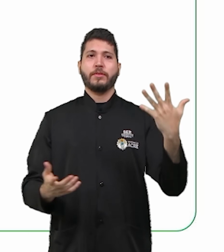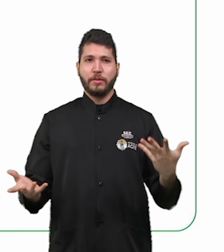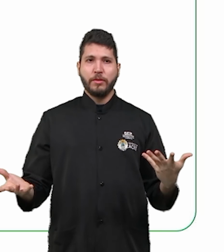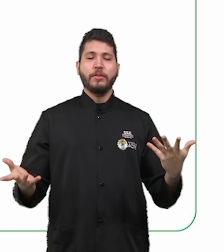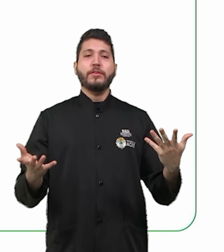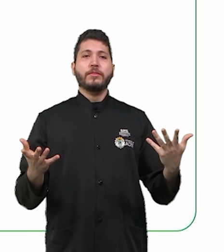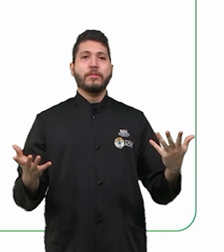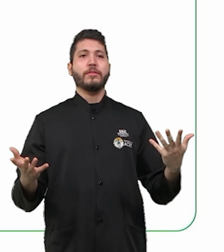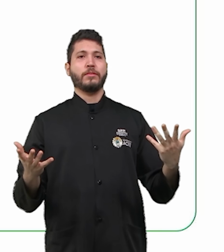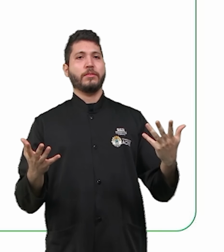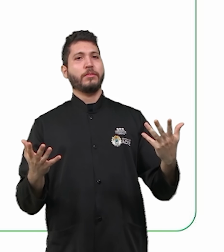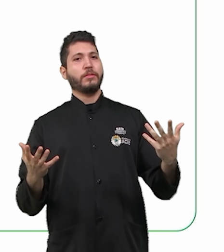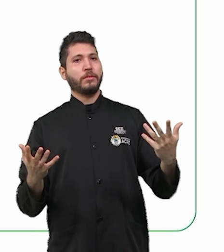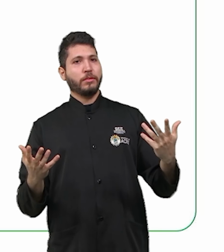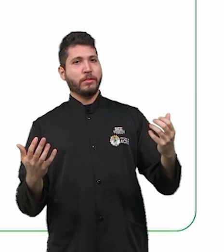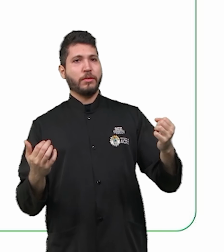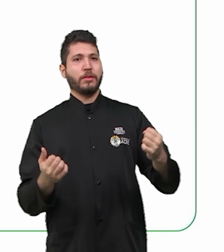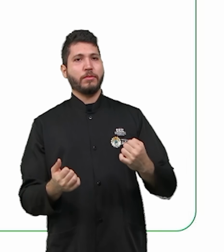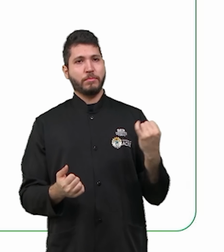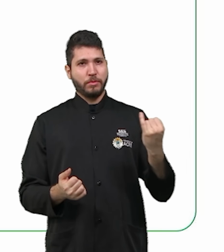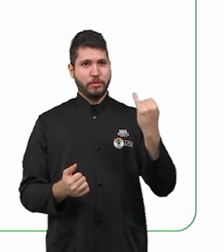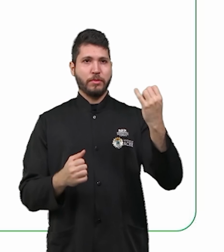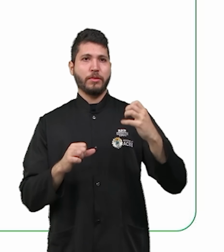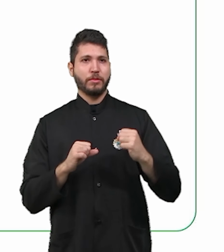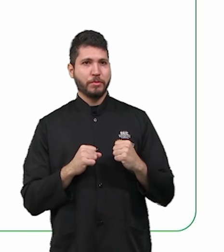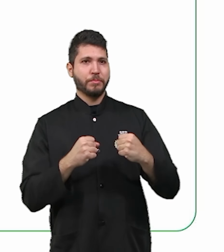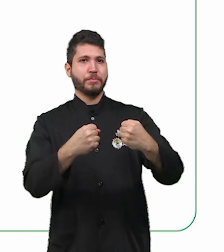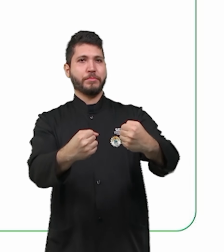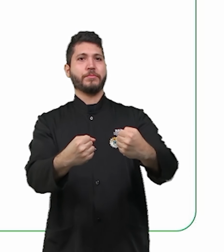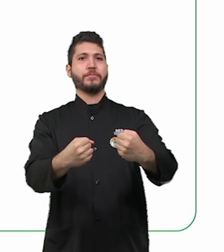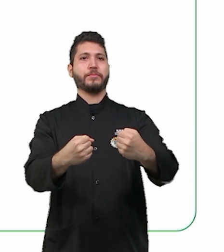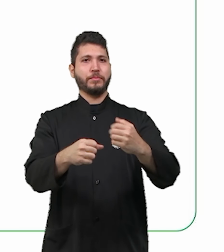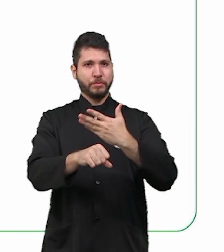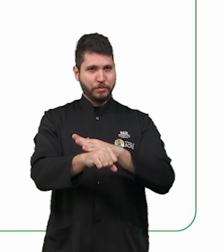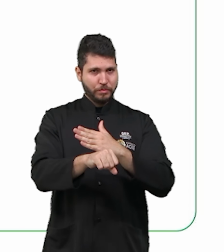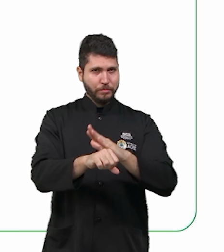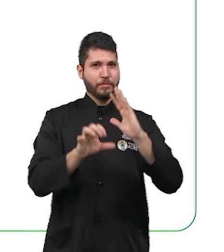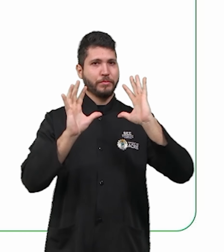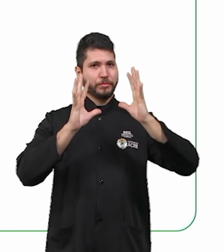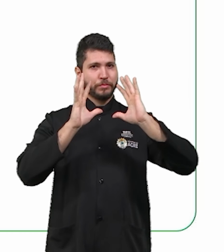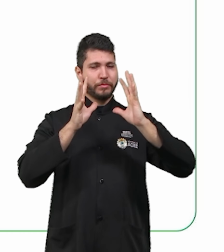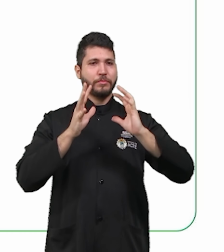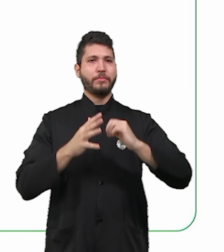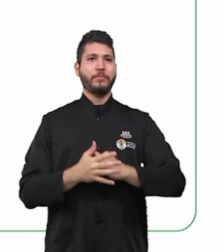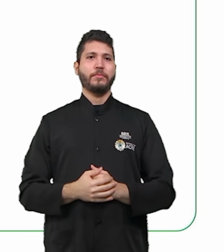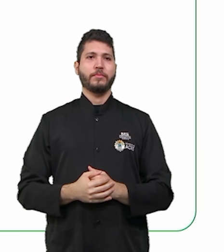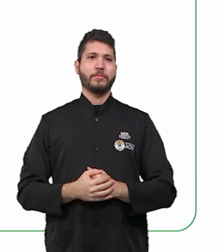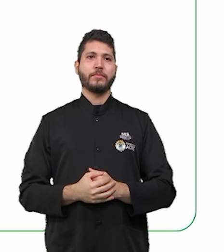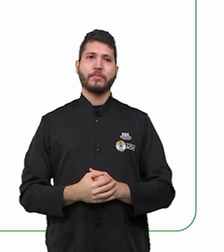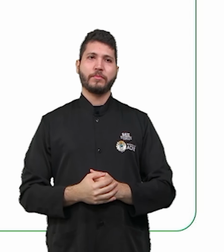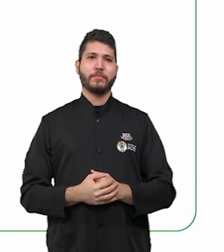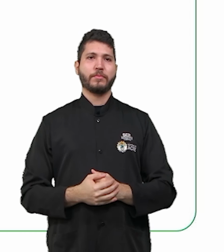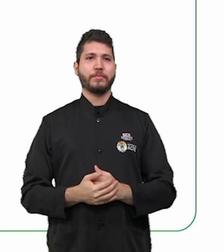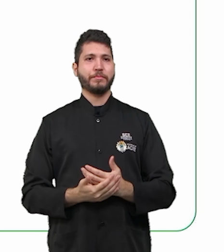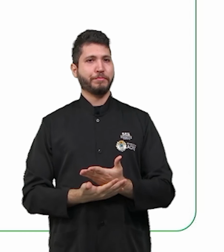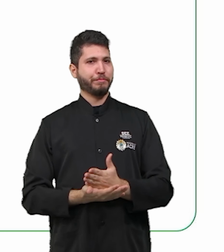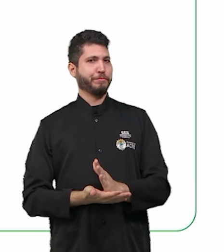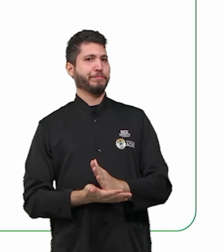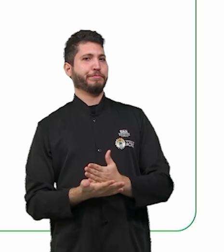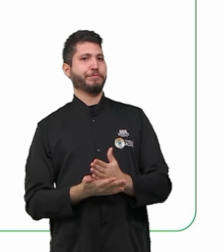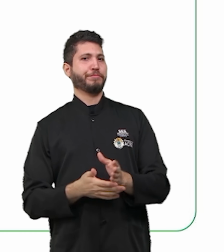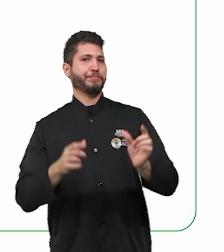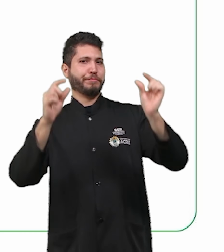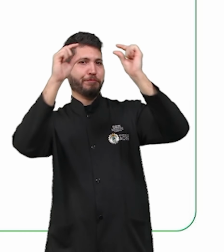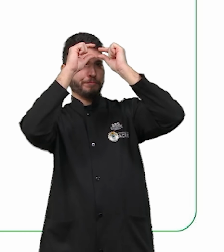escola a ter que ignorar as necessidades de inclusão de todos os alunos. Me molesta el